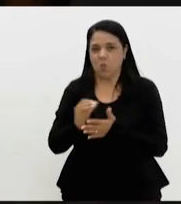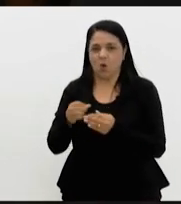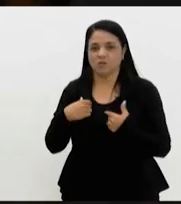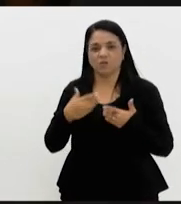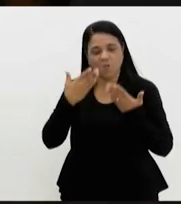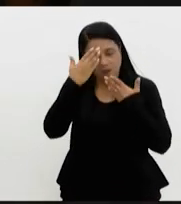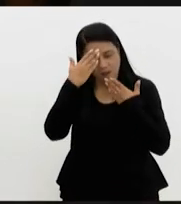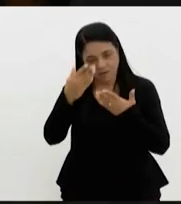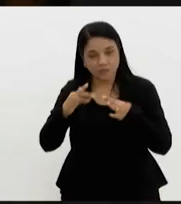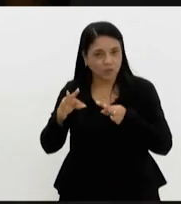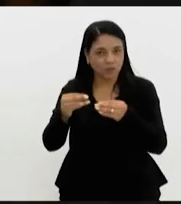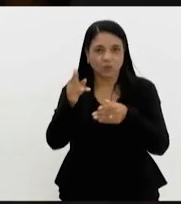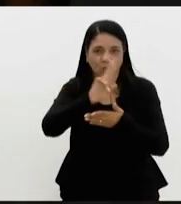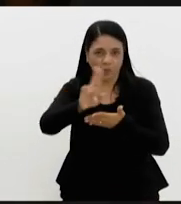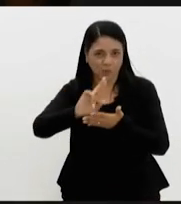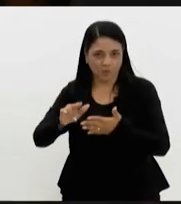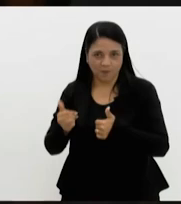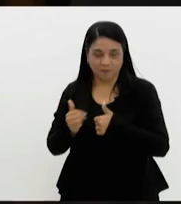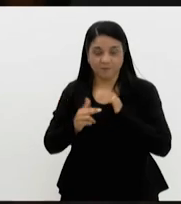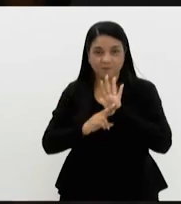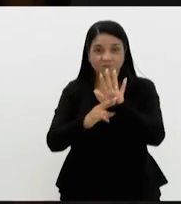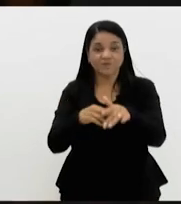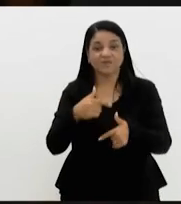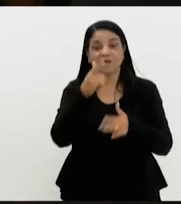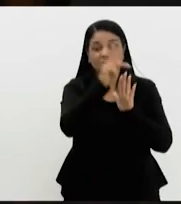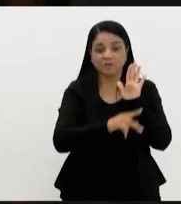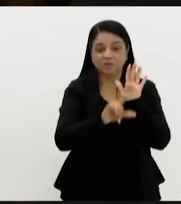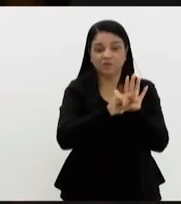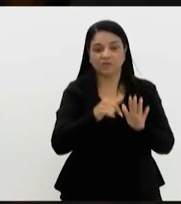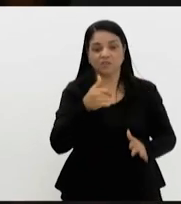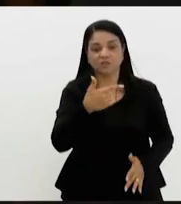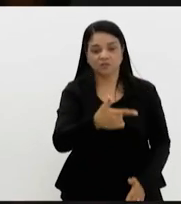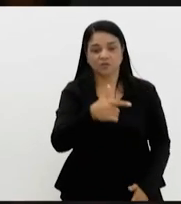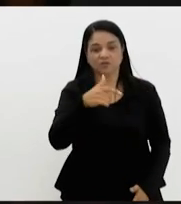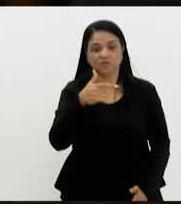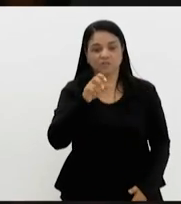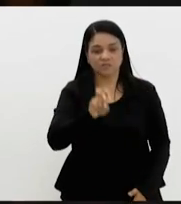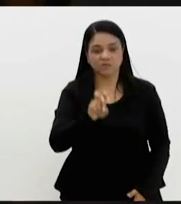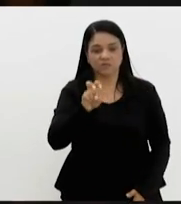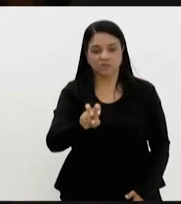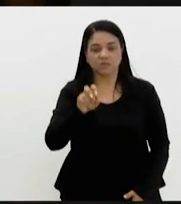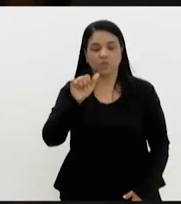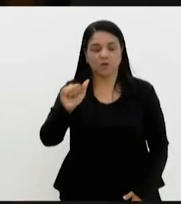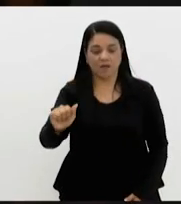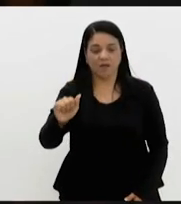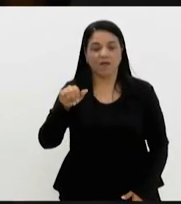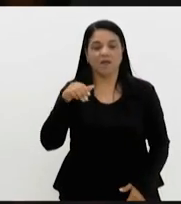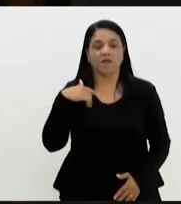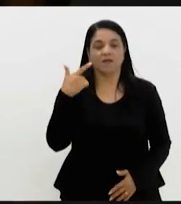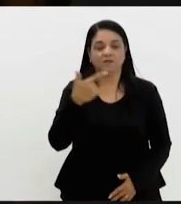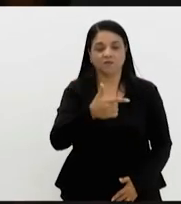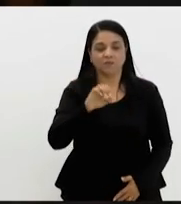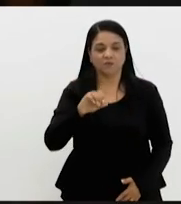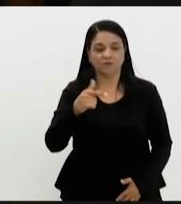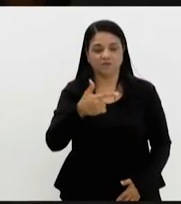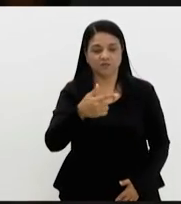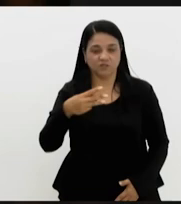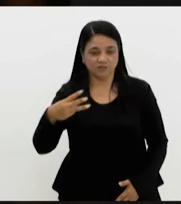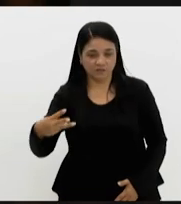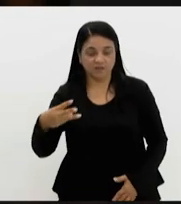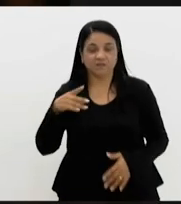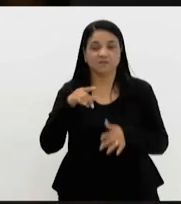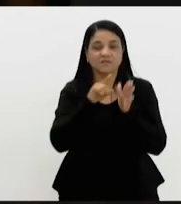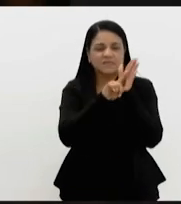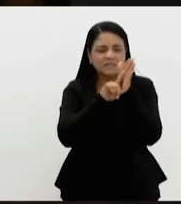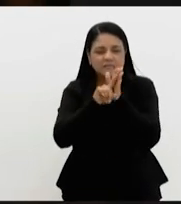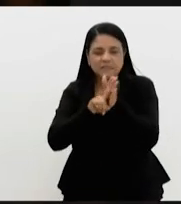elas. Anuncio o projeto de lei número 255-A de 23, de autoria do deputado Tandy Vieira, que dispõe sobre o